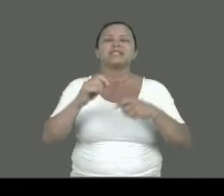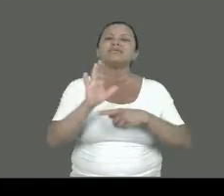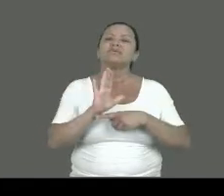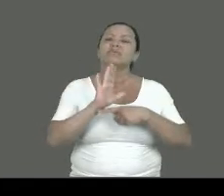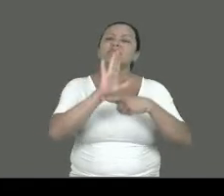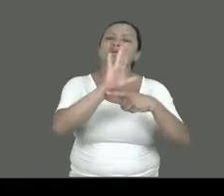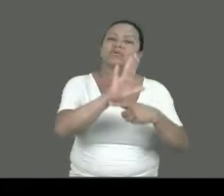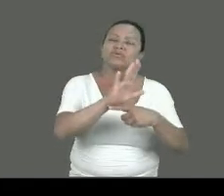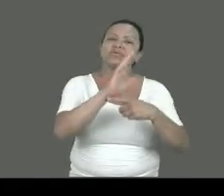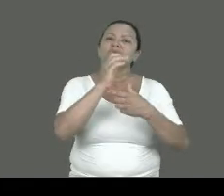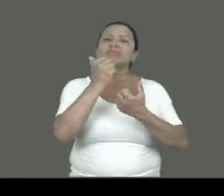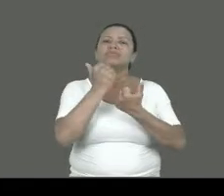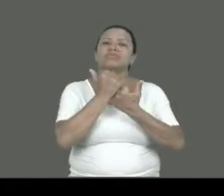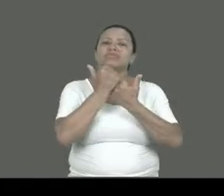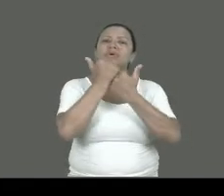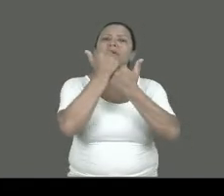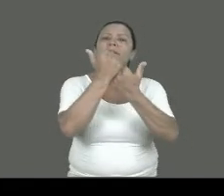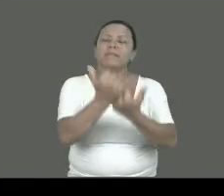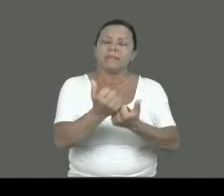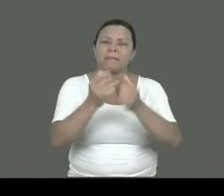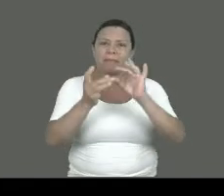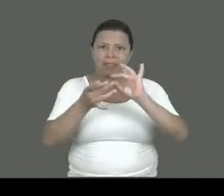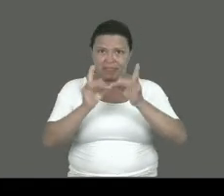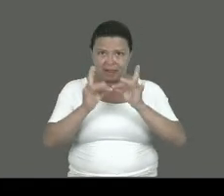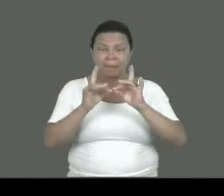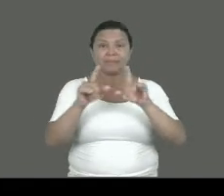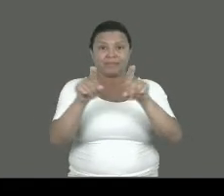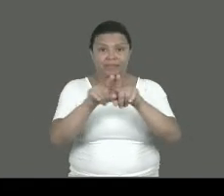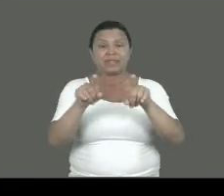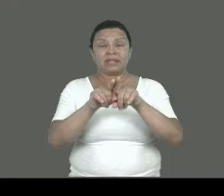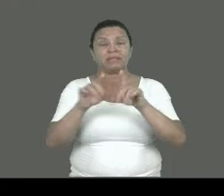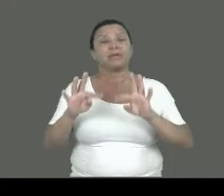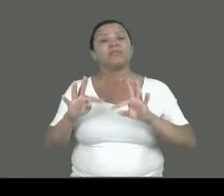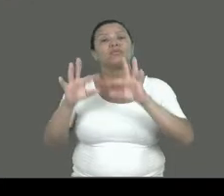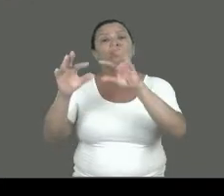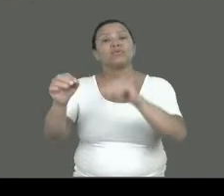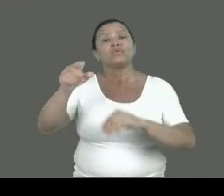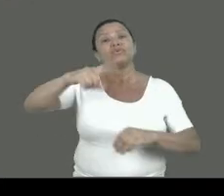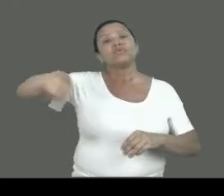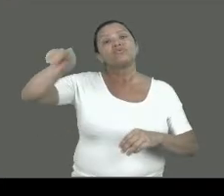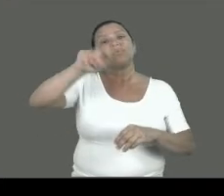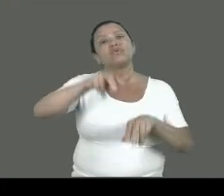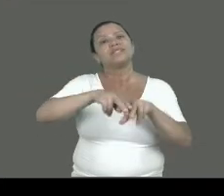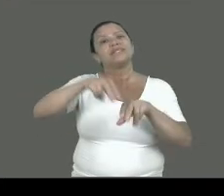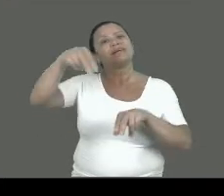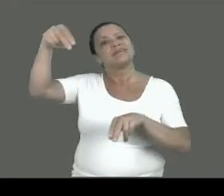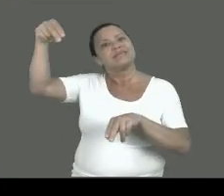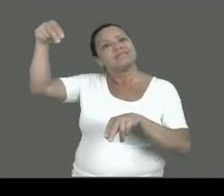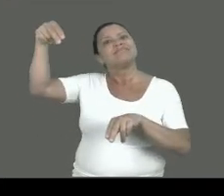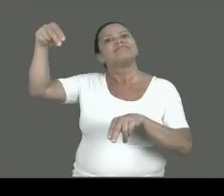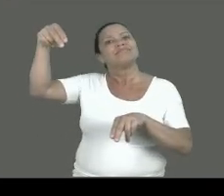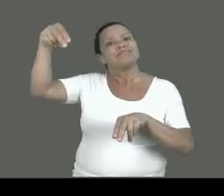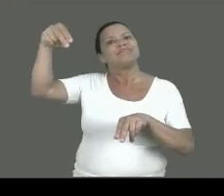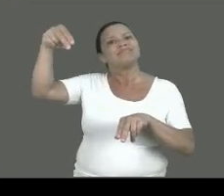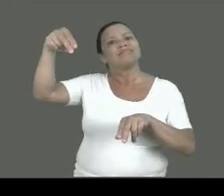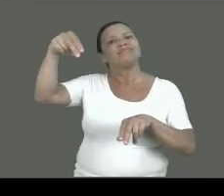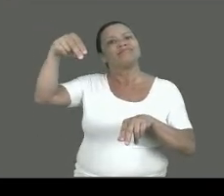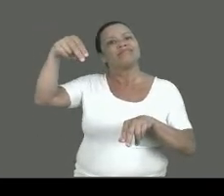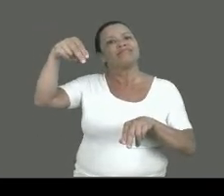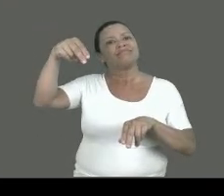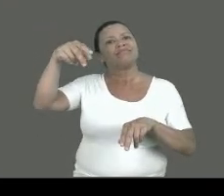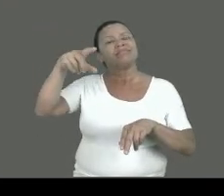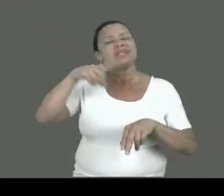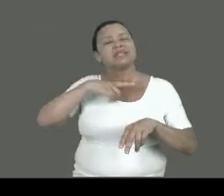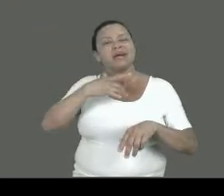de um apoio, de uma prece, e também por todos aqueles desencarnados que tocam o nosso